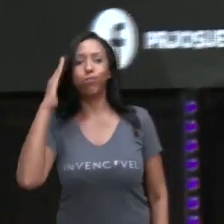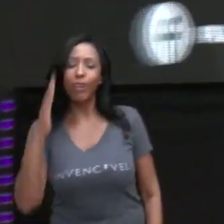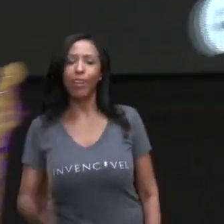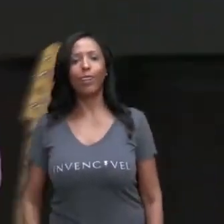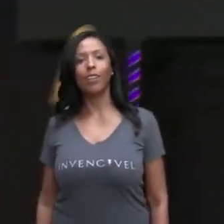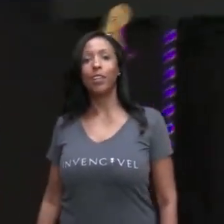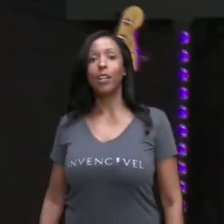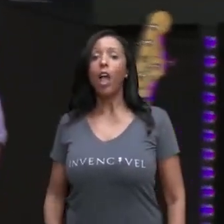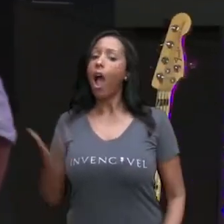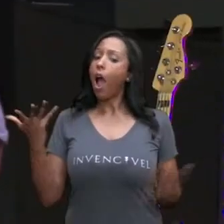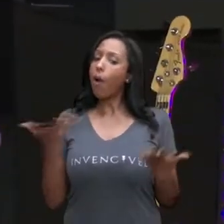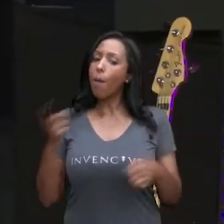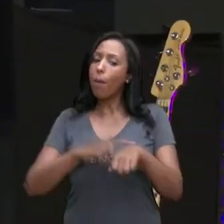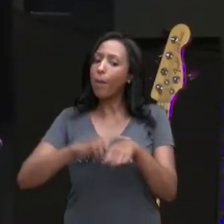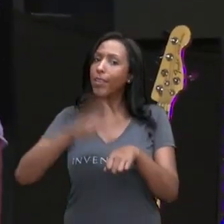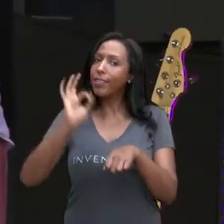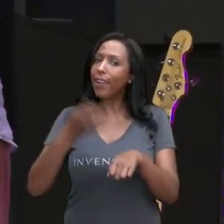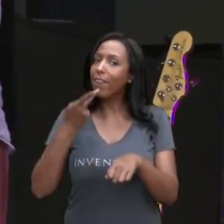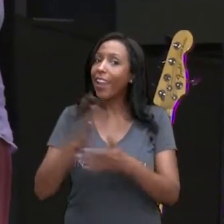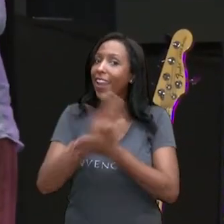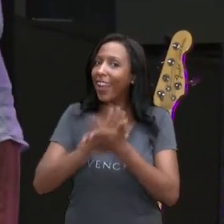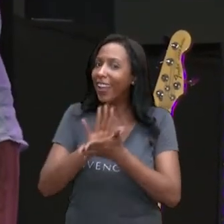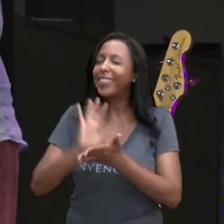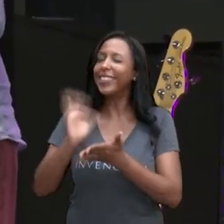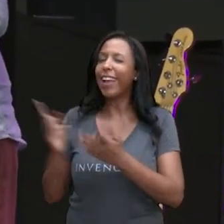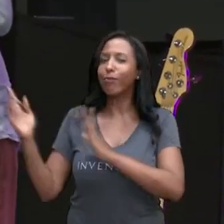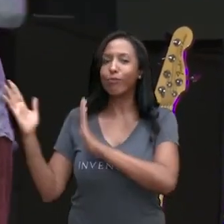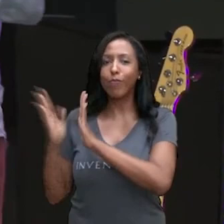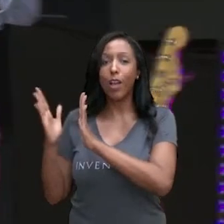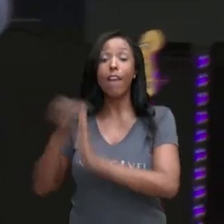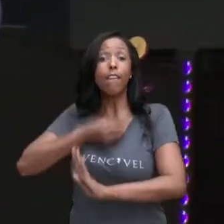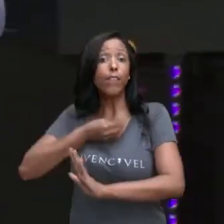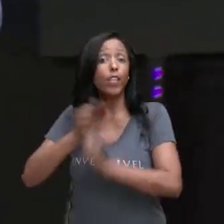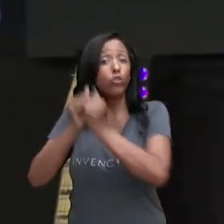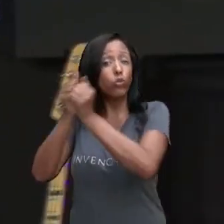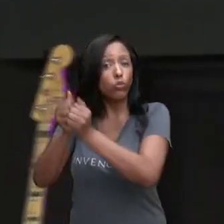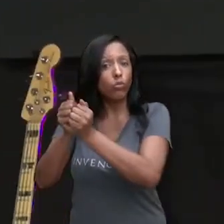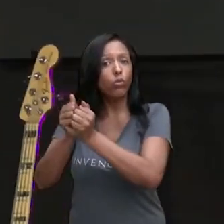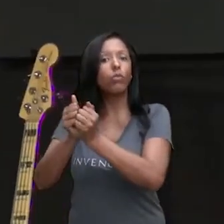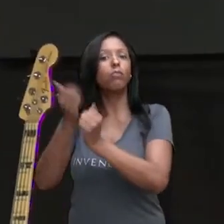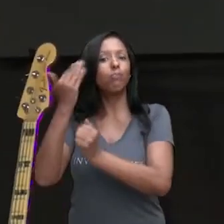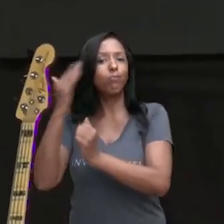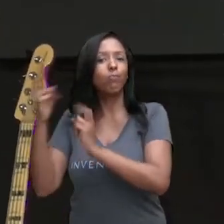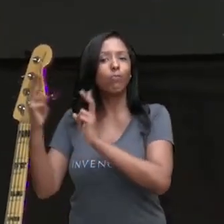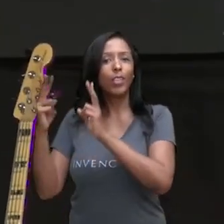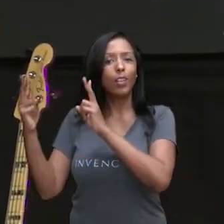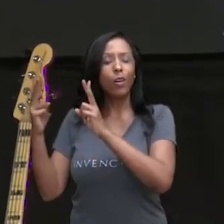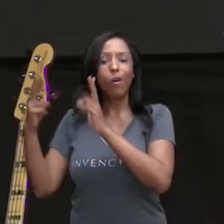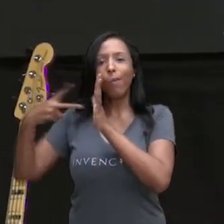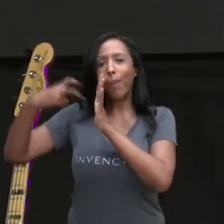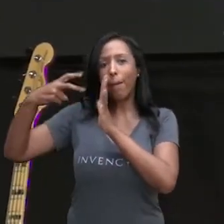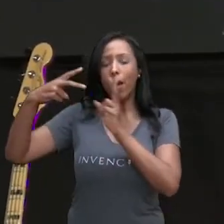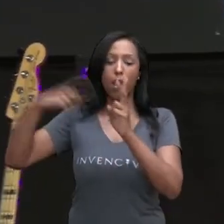que não é do momento. Sim ou não? A gente se conhece, conhece um outro. Quanto mais você convive com a Bíblia, lê, você